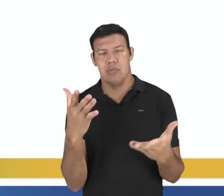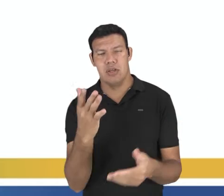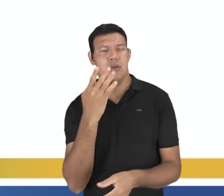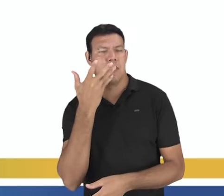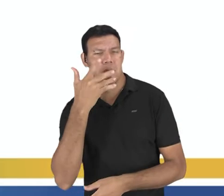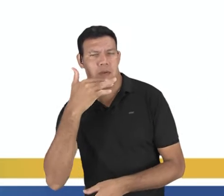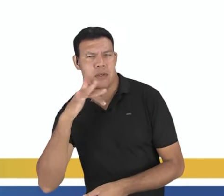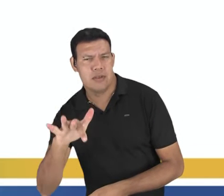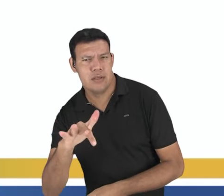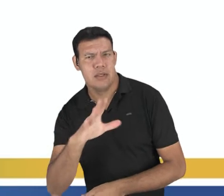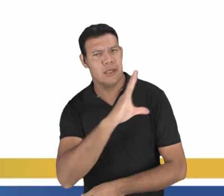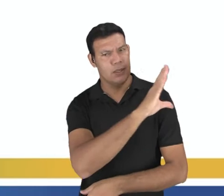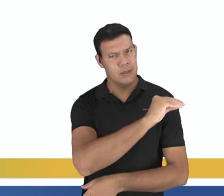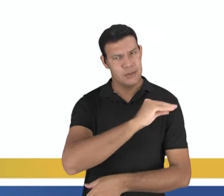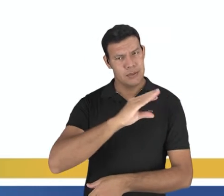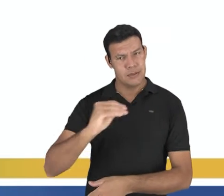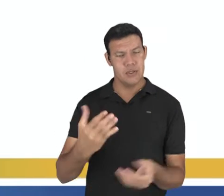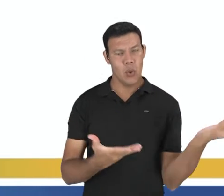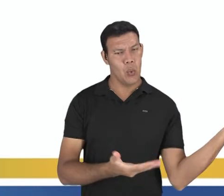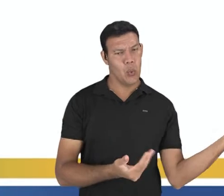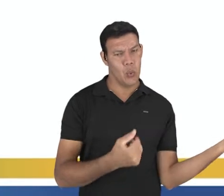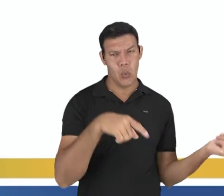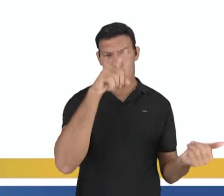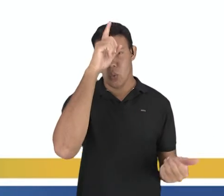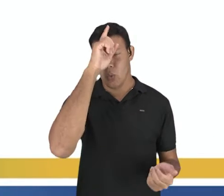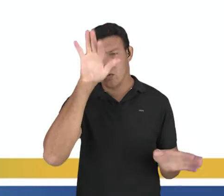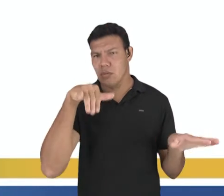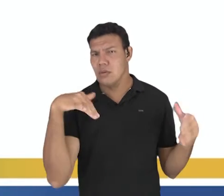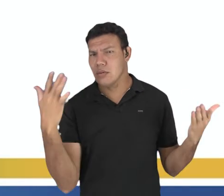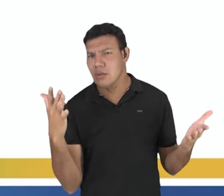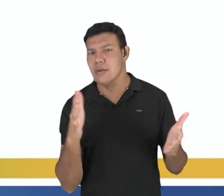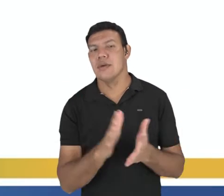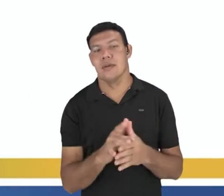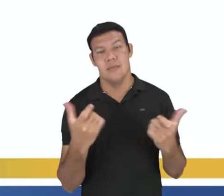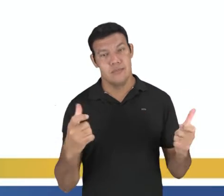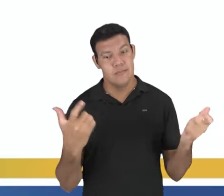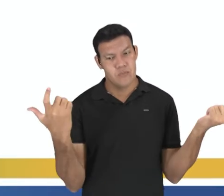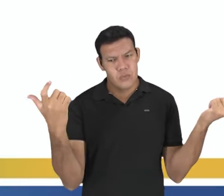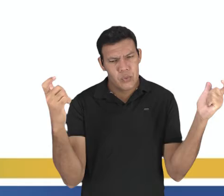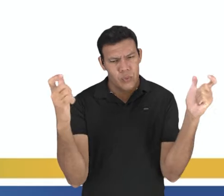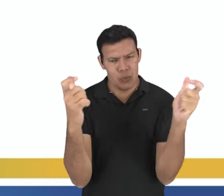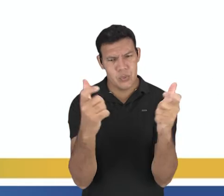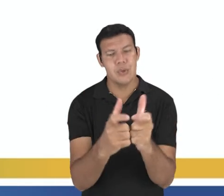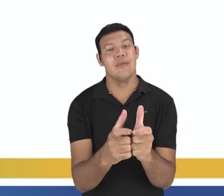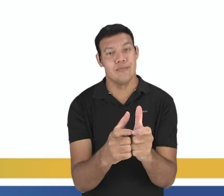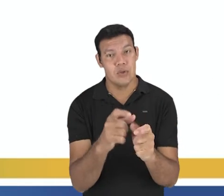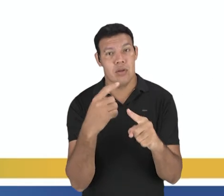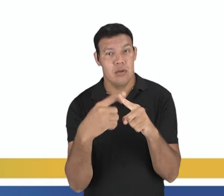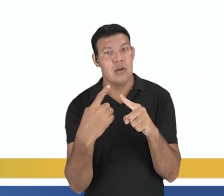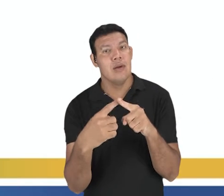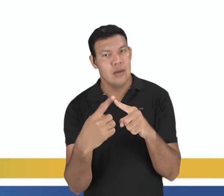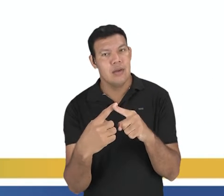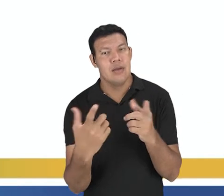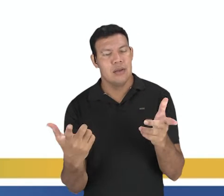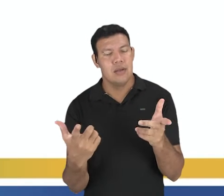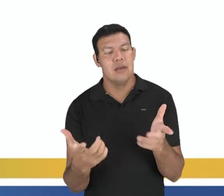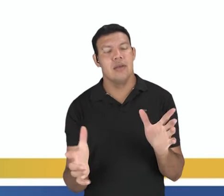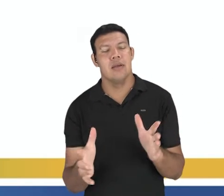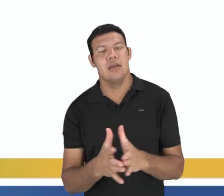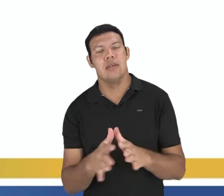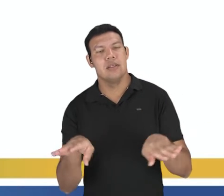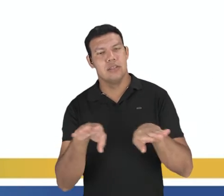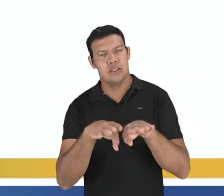pré-adolescentes, adolescentes, jovens, adultos? Qual o seu público-alvo? É preciso delimitar isso. Que a partir disso, você vai